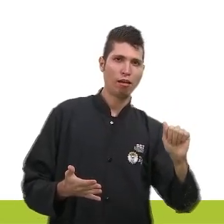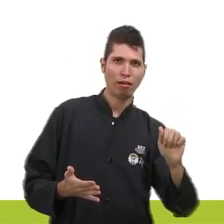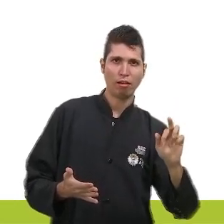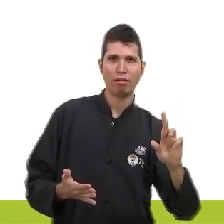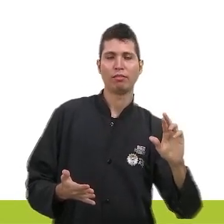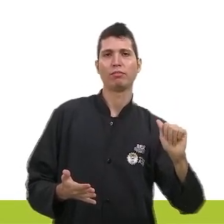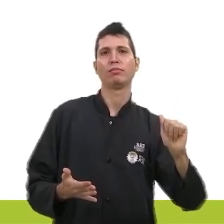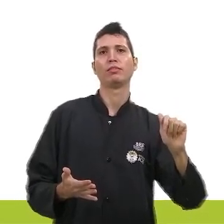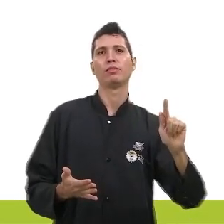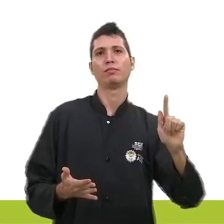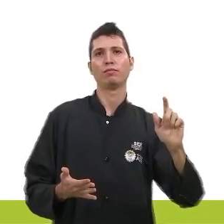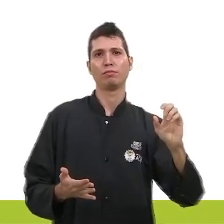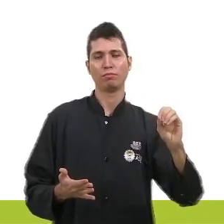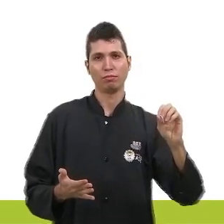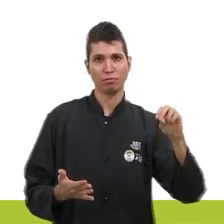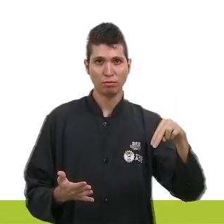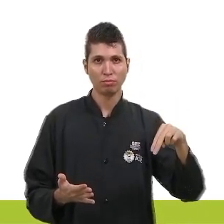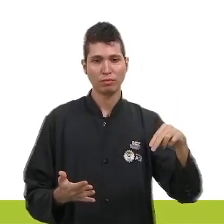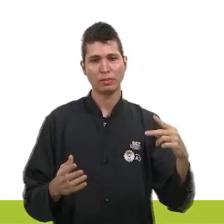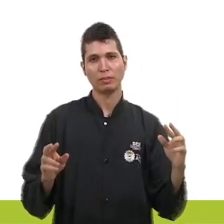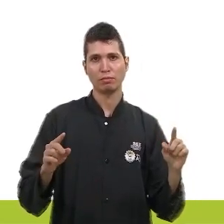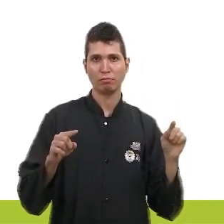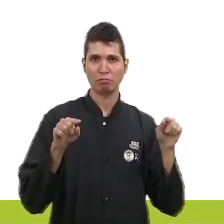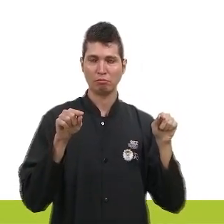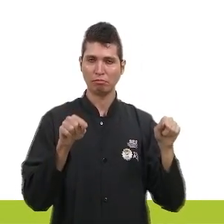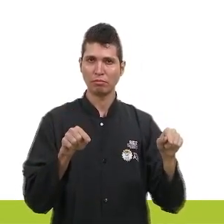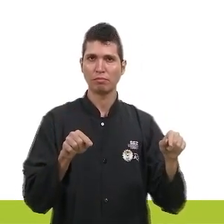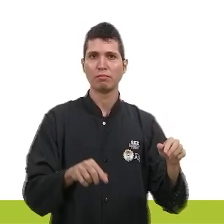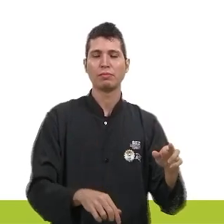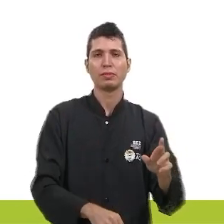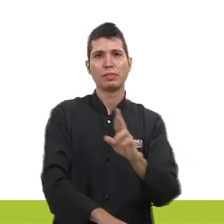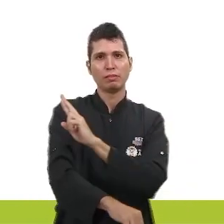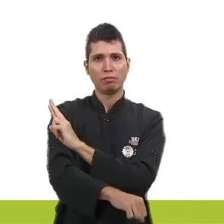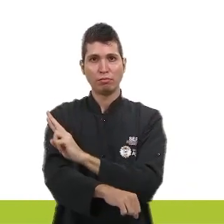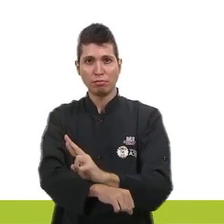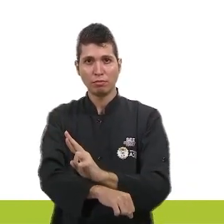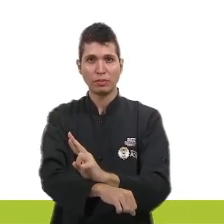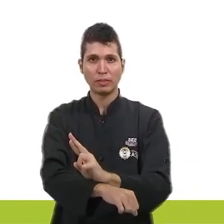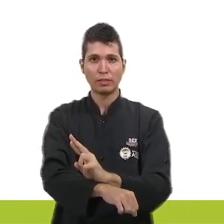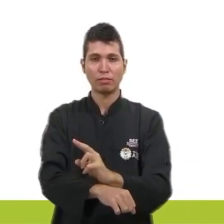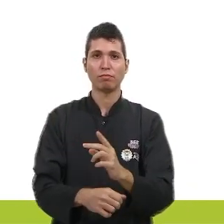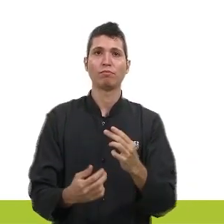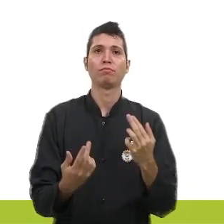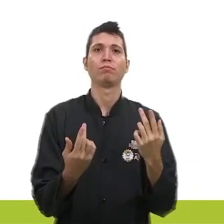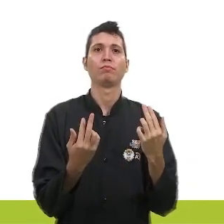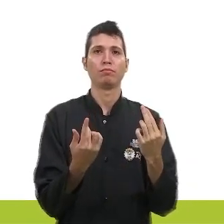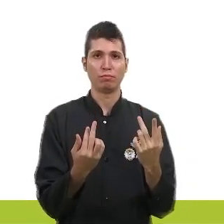religião em comum, que são, né, que é o cristianismo, tá?